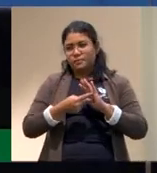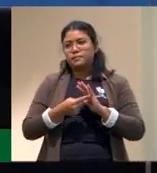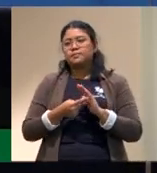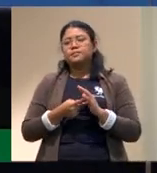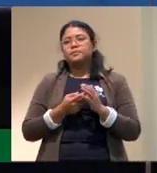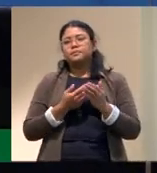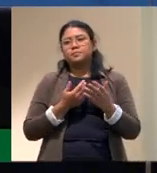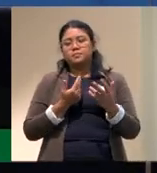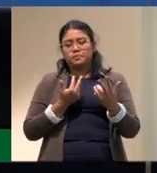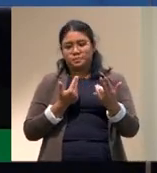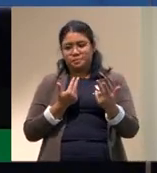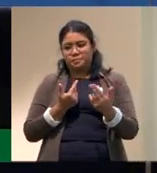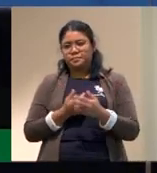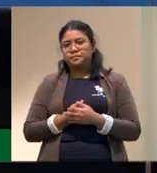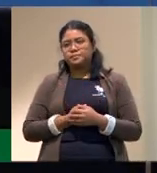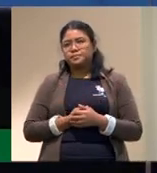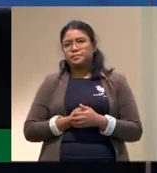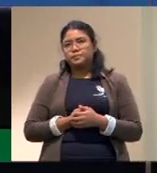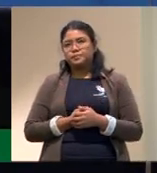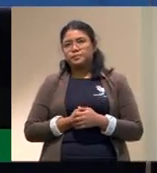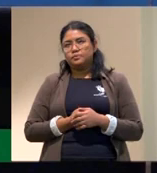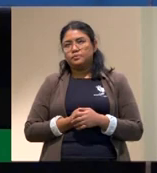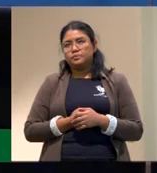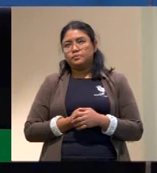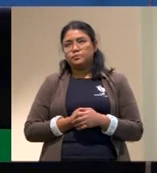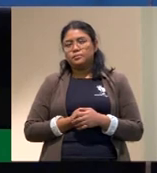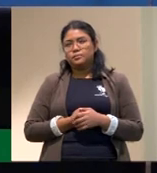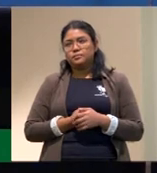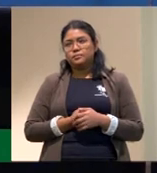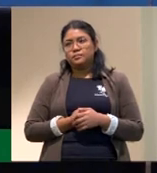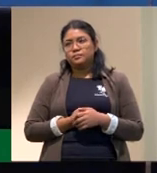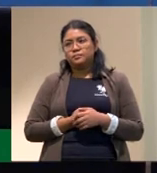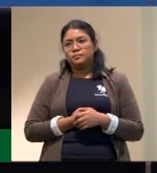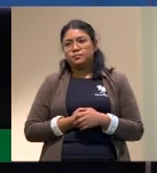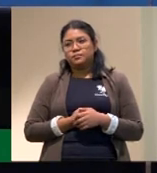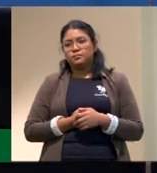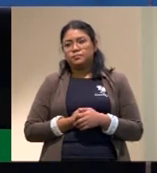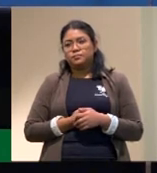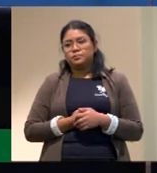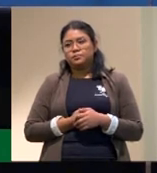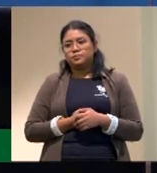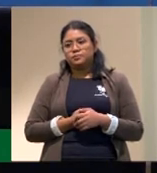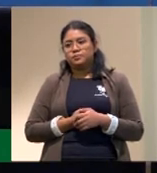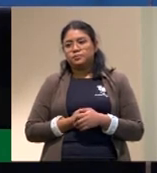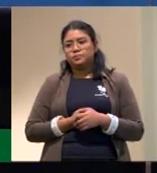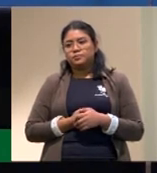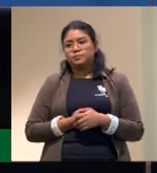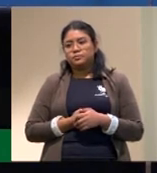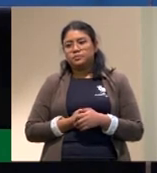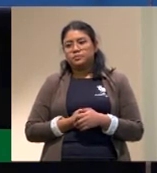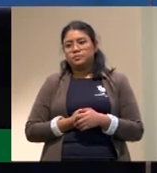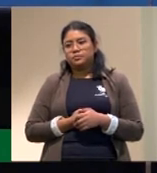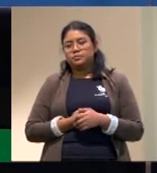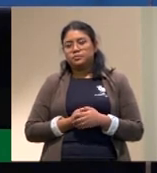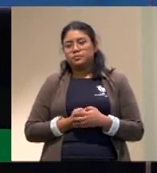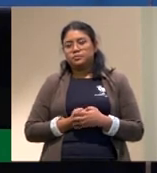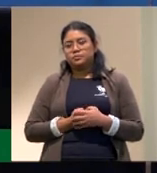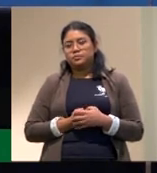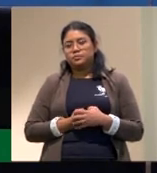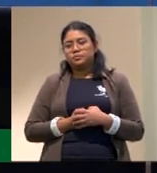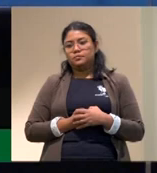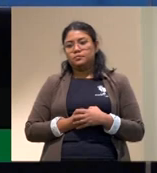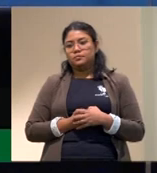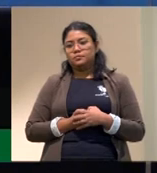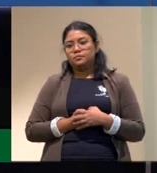comum. E aí o documento, ele vai também, o documento, eu estou falando aqui, considerando